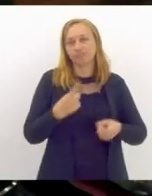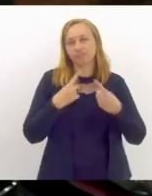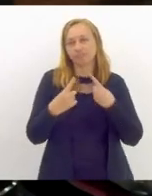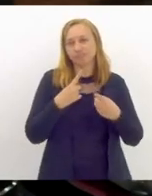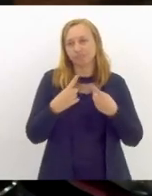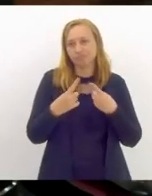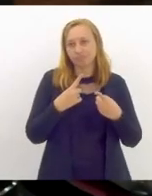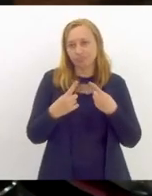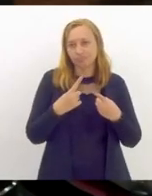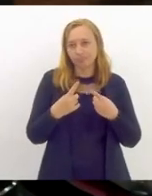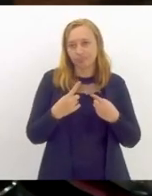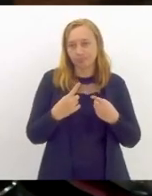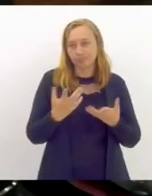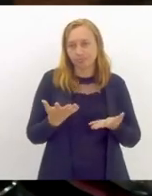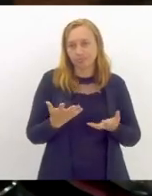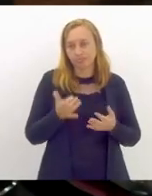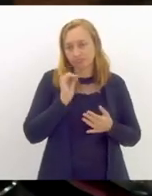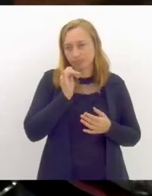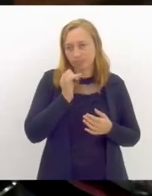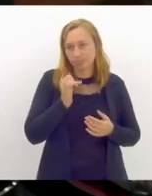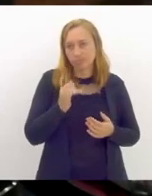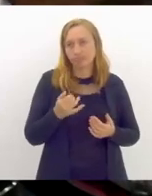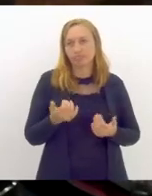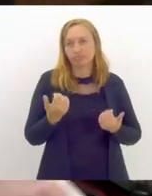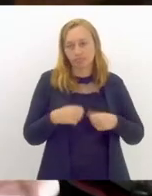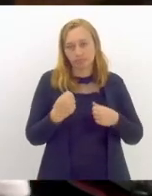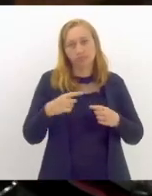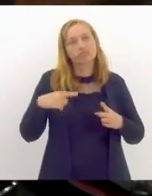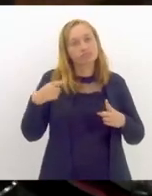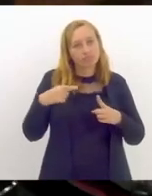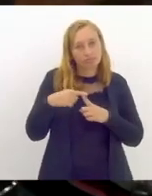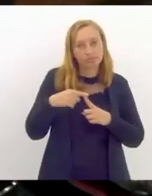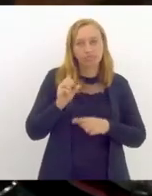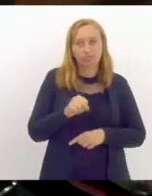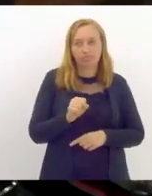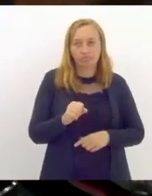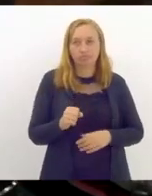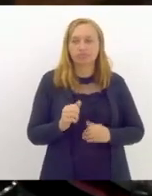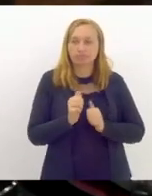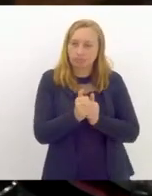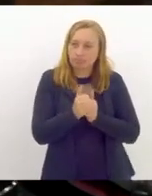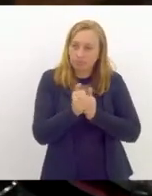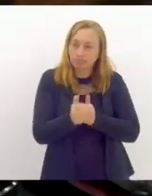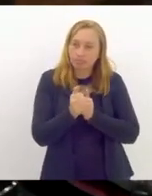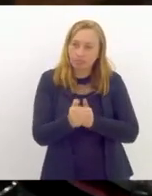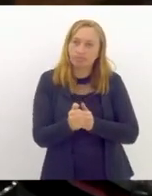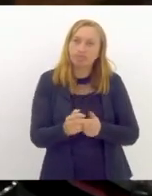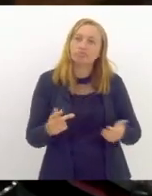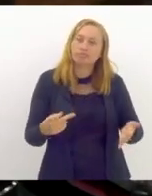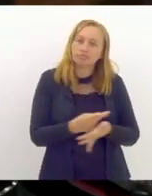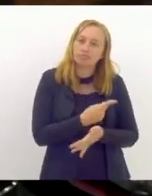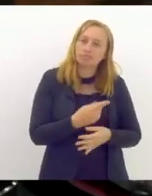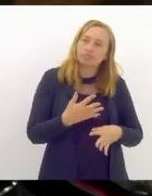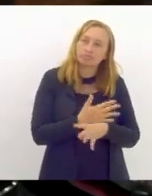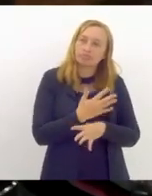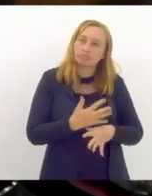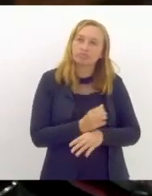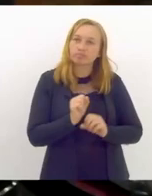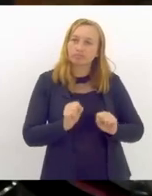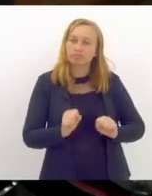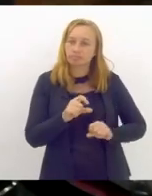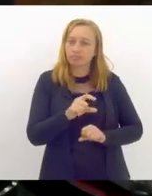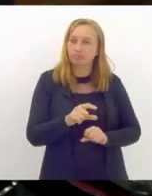discussão didativas A gente tem que ser objetivo acompanhar os fatos que será com as nossas cidades para que a gente possa tomar